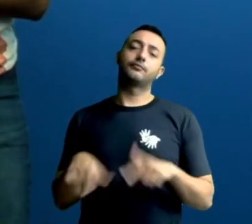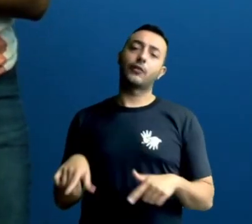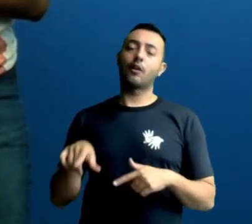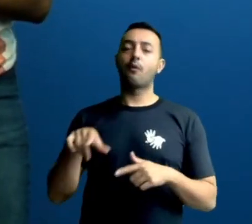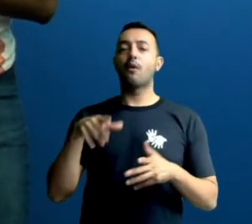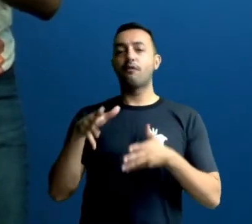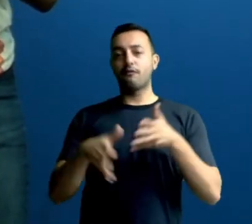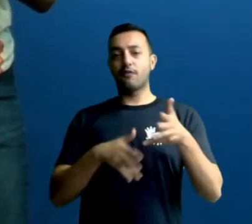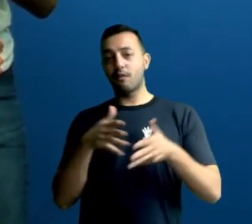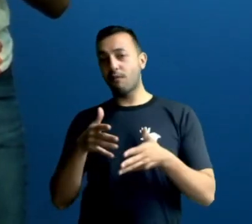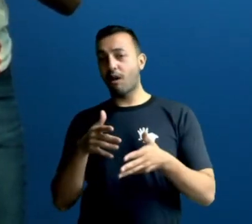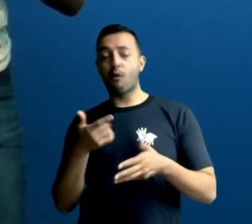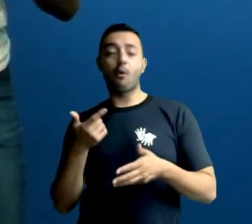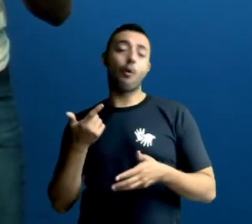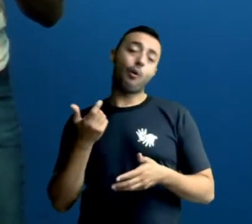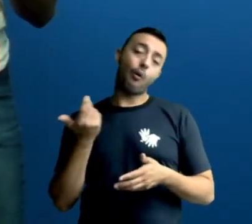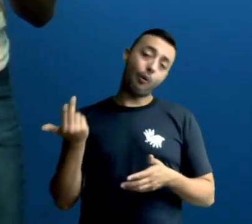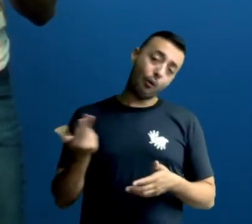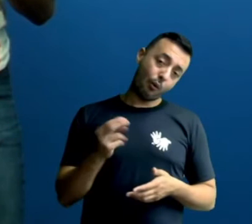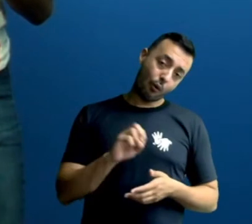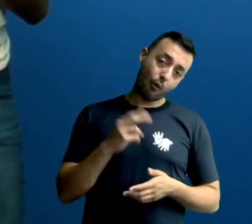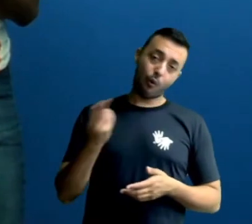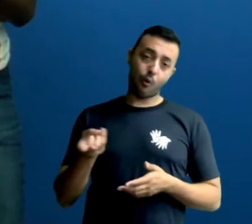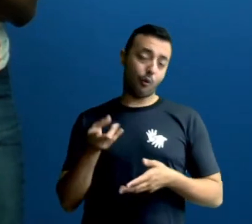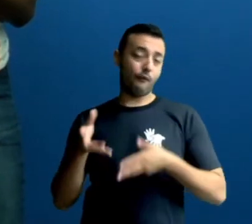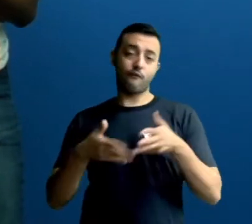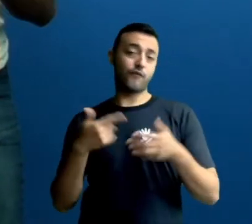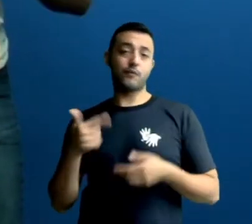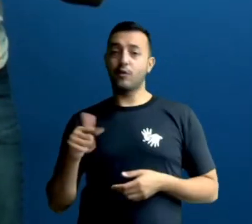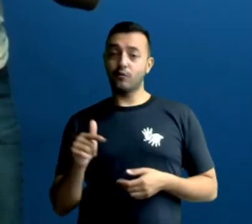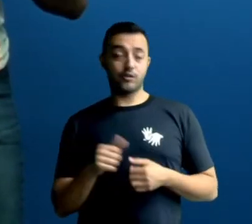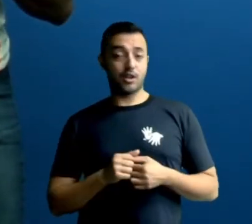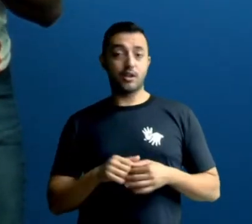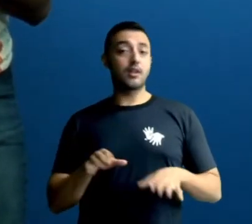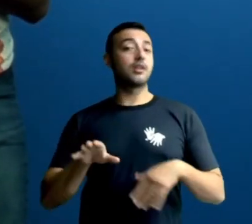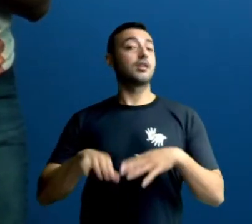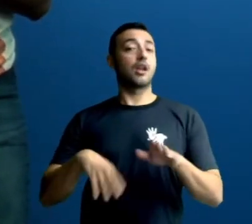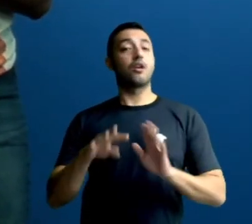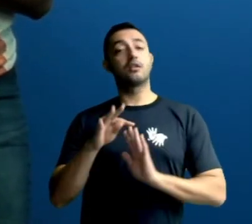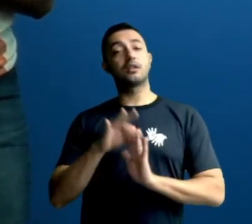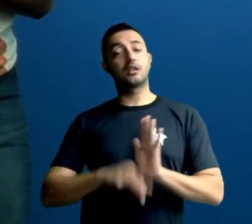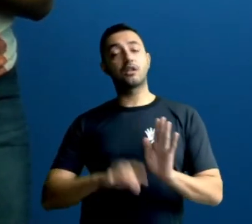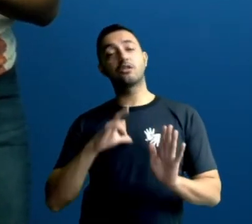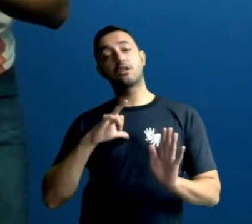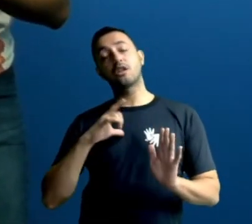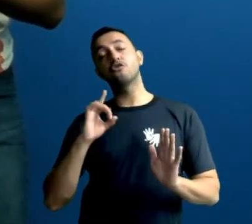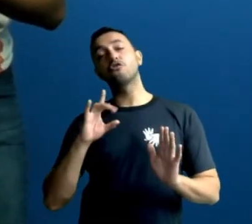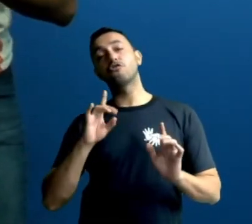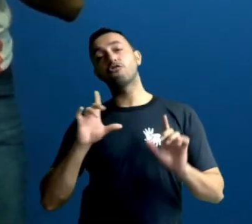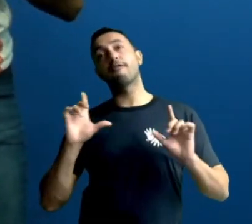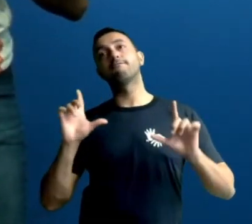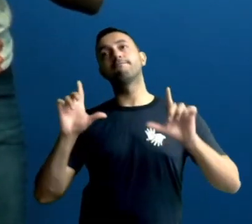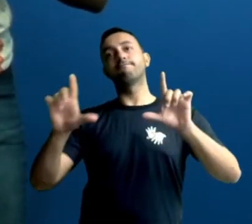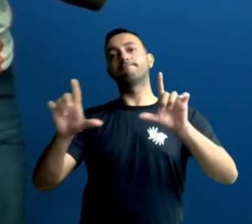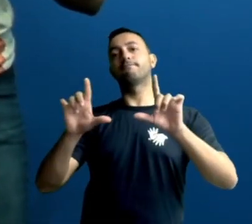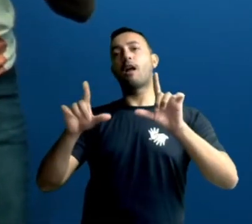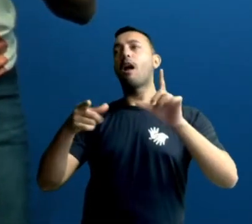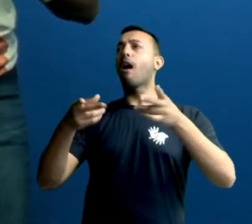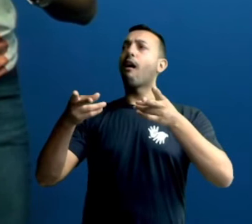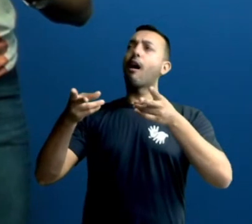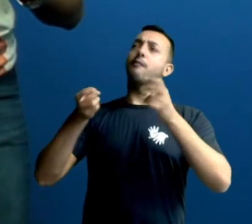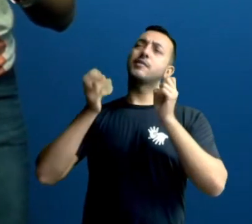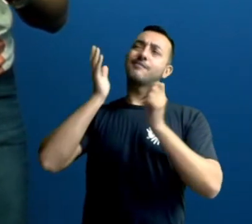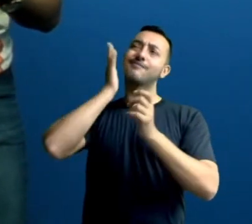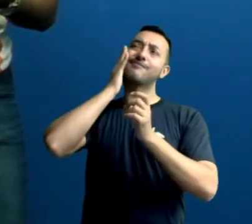não verbal. Porque você pode ver um texto em que haja só uma imagem, mas a imagem já está dizendo ali um texto, ela está